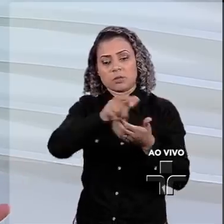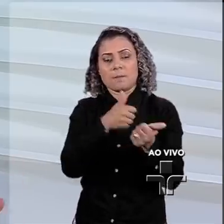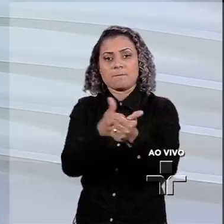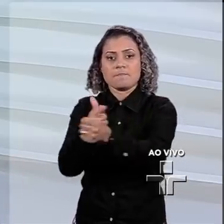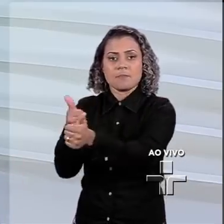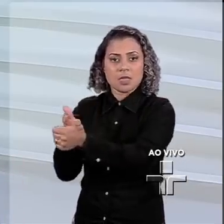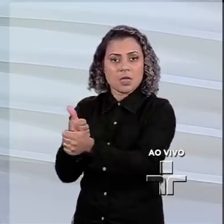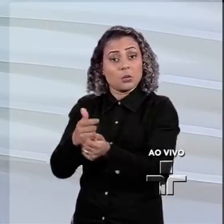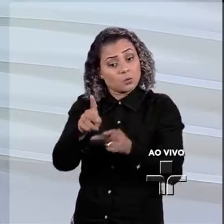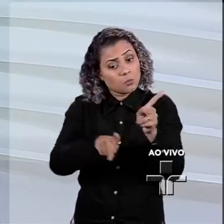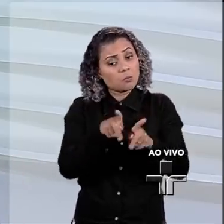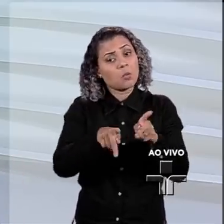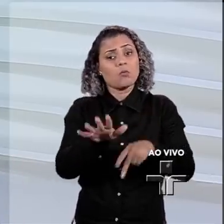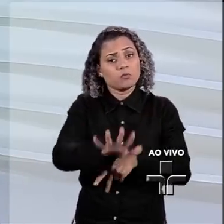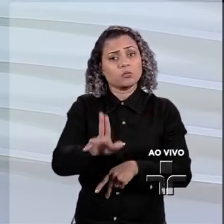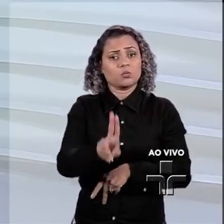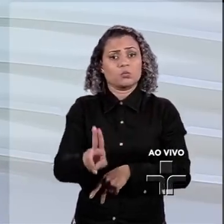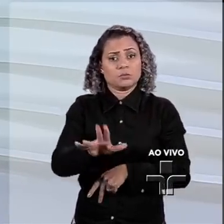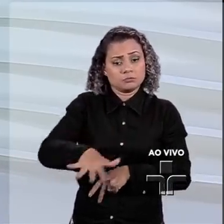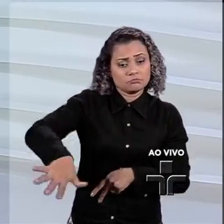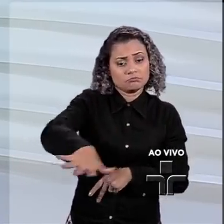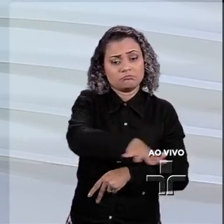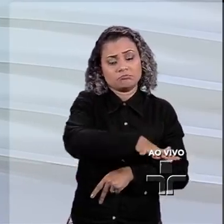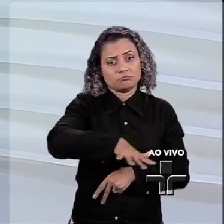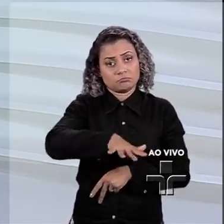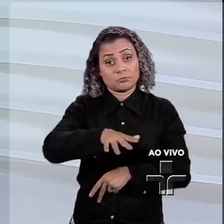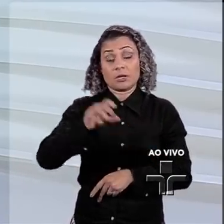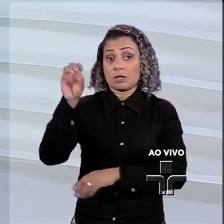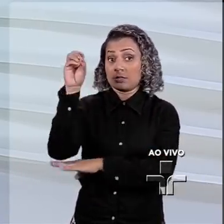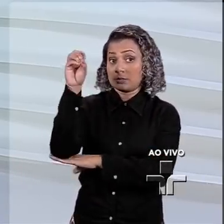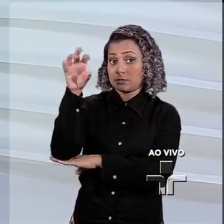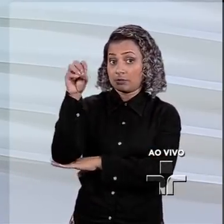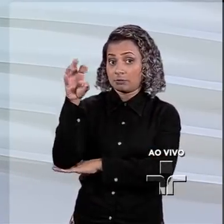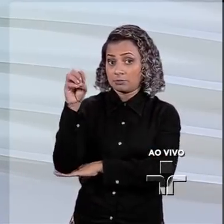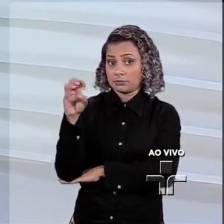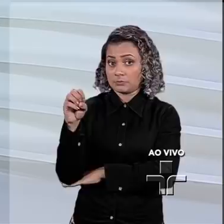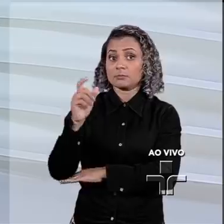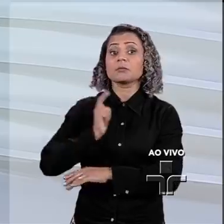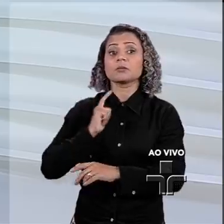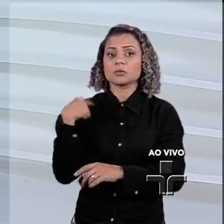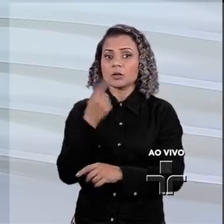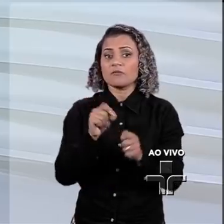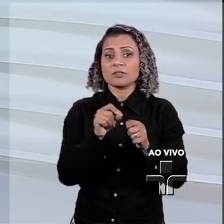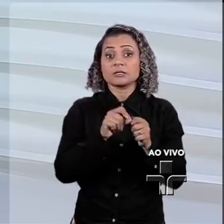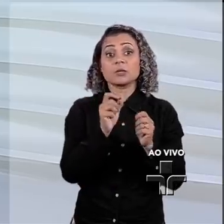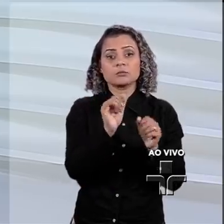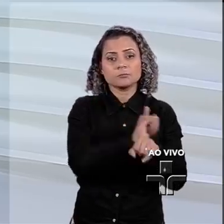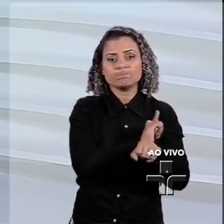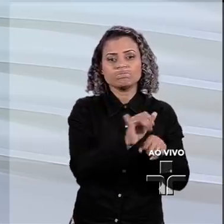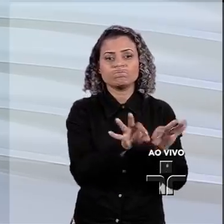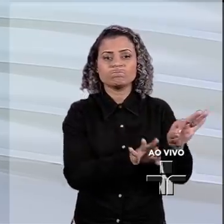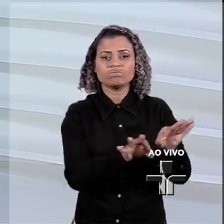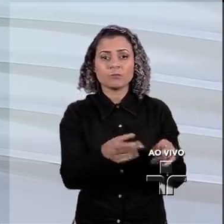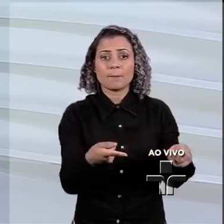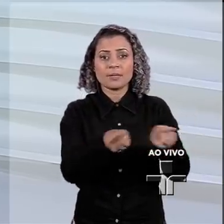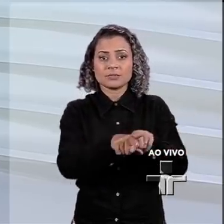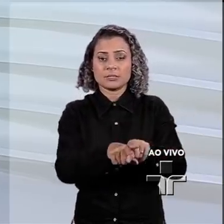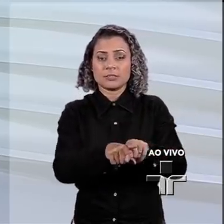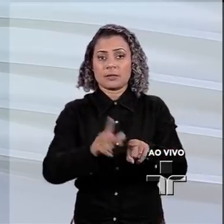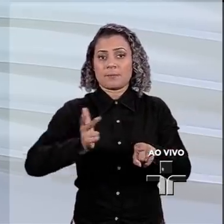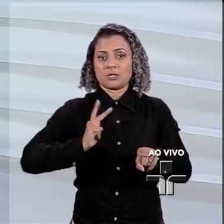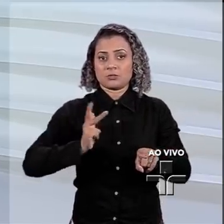por parte da população. A questão do semáforo, nós estamos agora modelando uma PPP, para que a gente possa ter